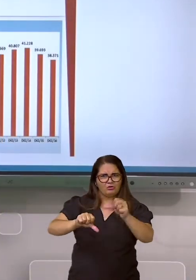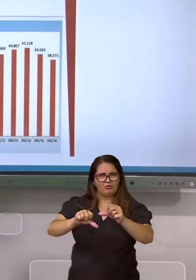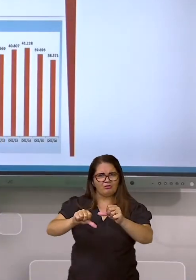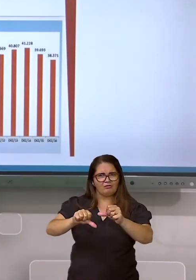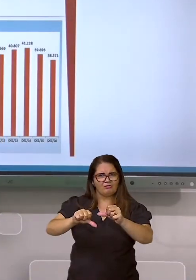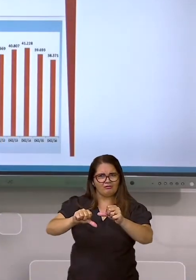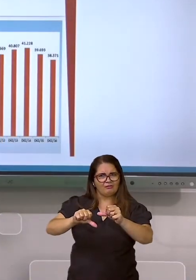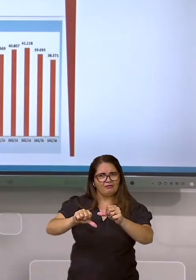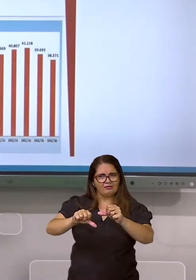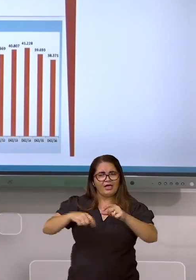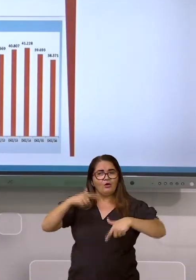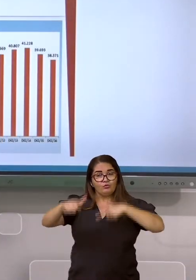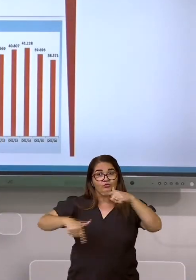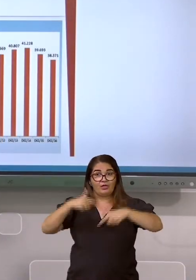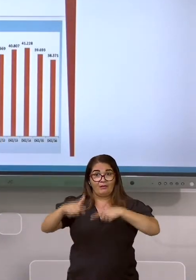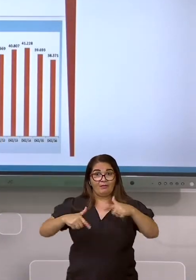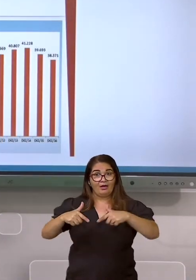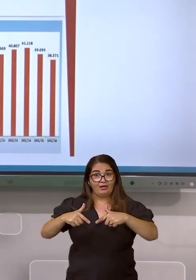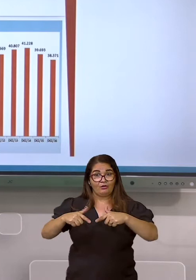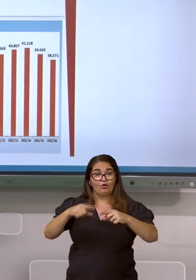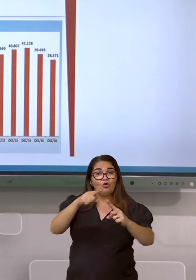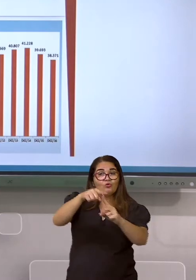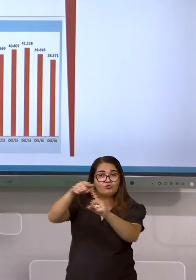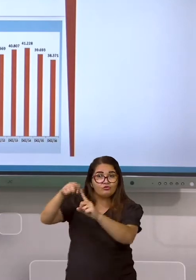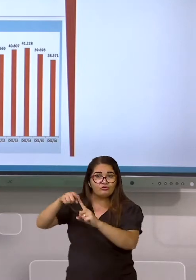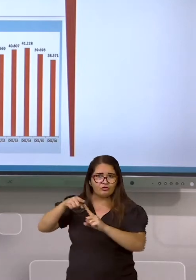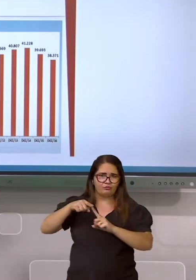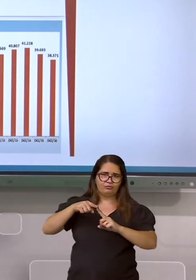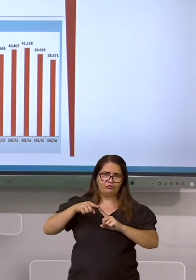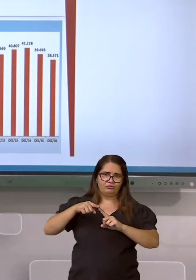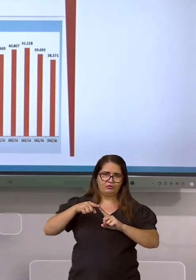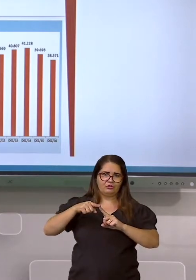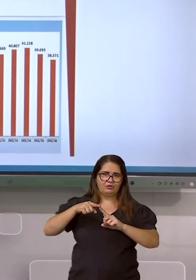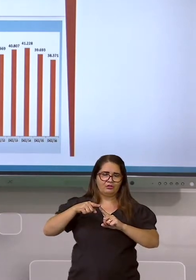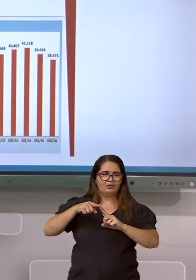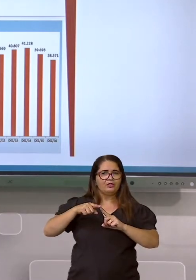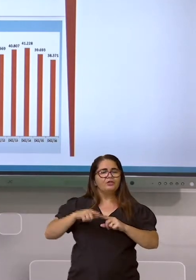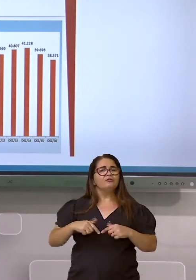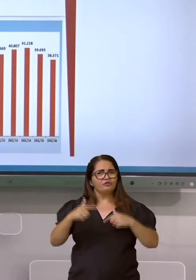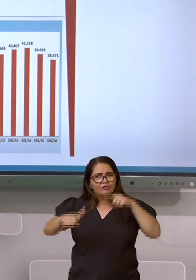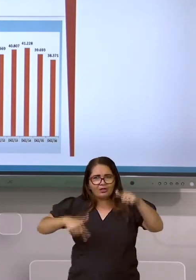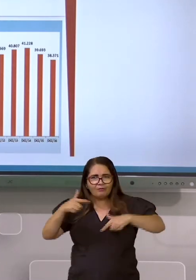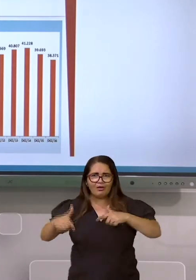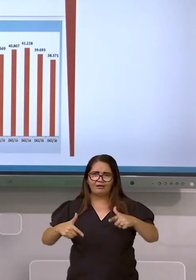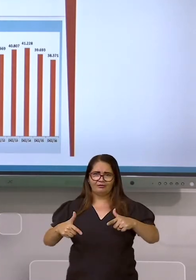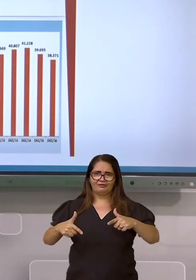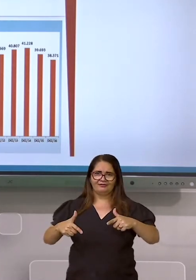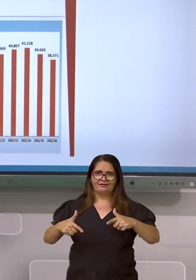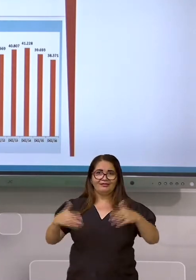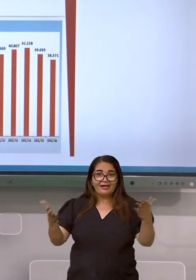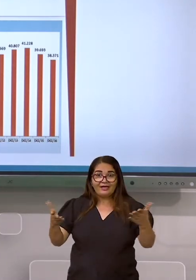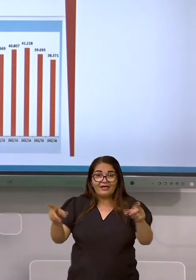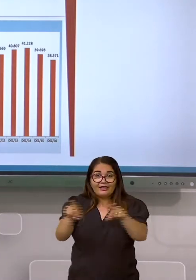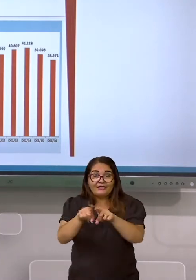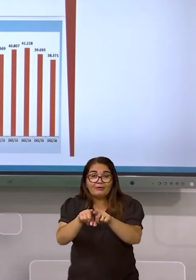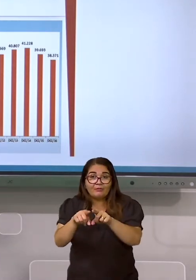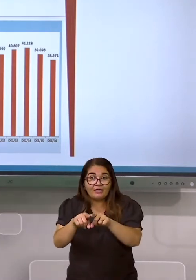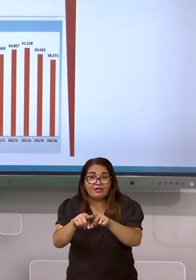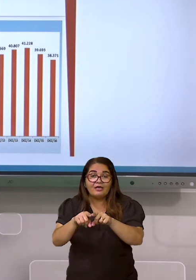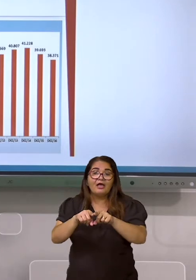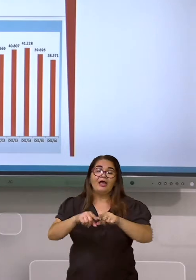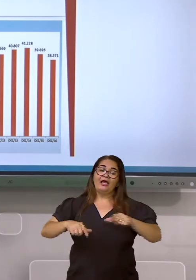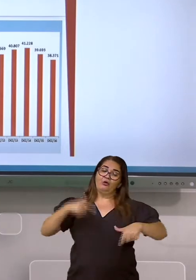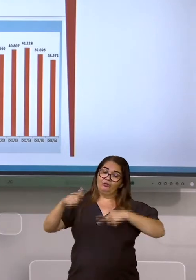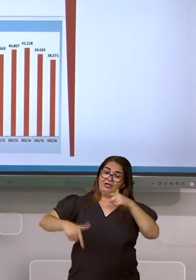mexeu com a estrutura de empregos, até mesmo o emprego informal, que é o que nós vamos